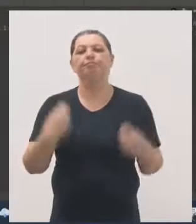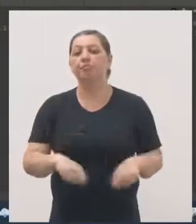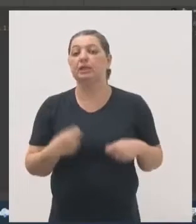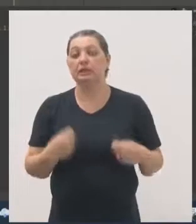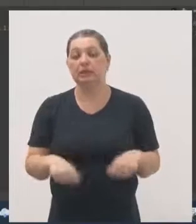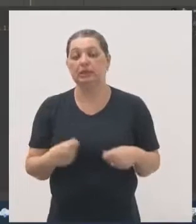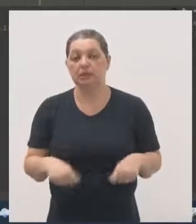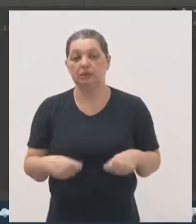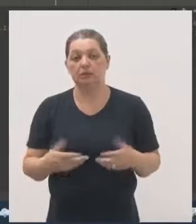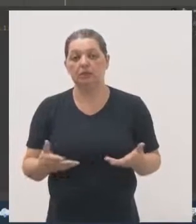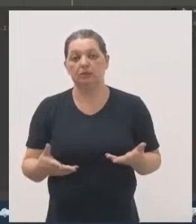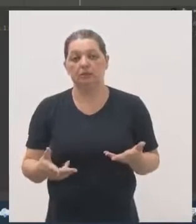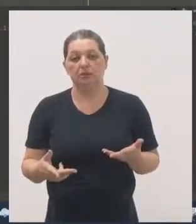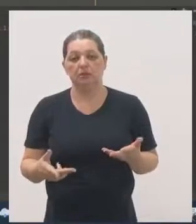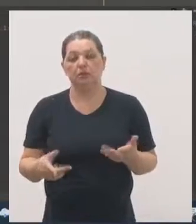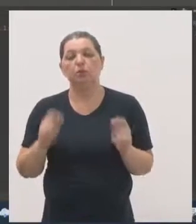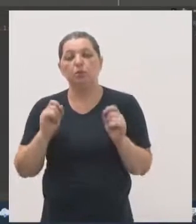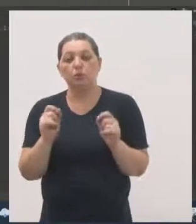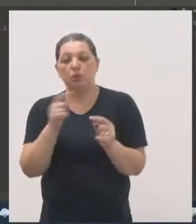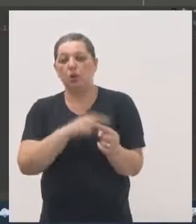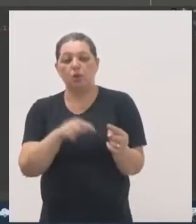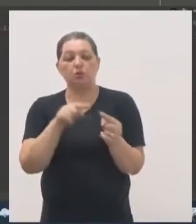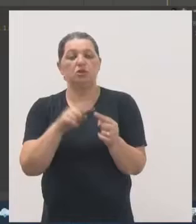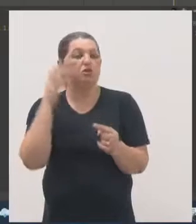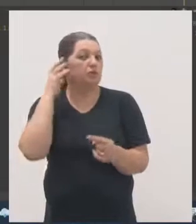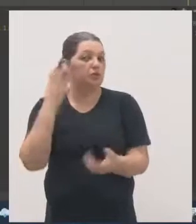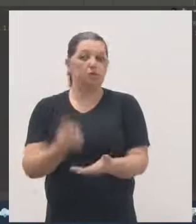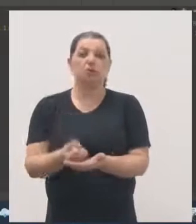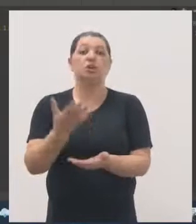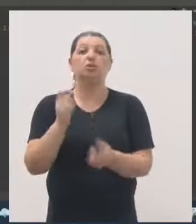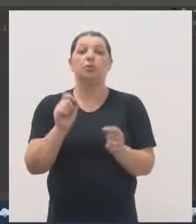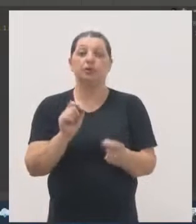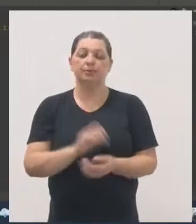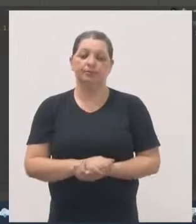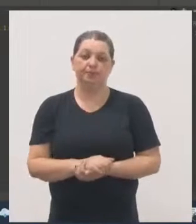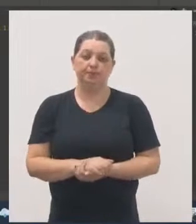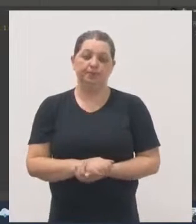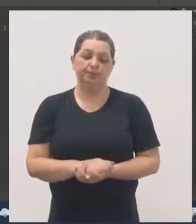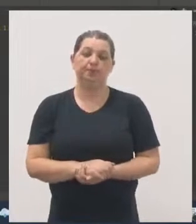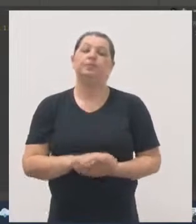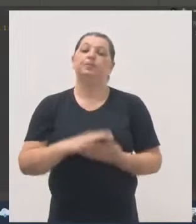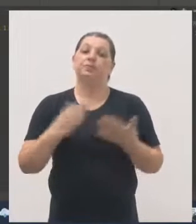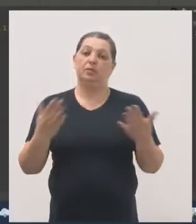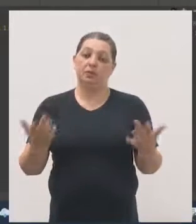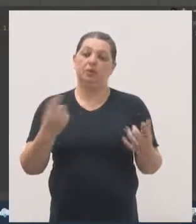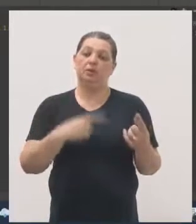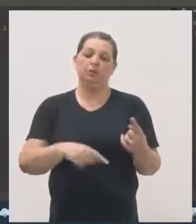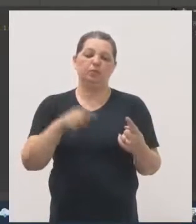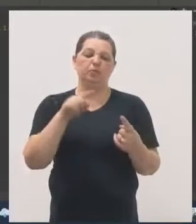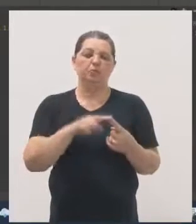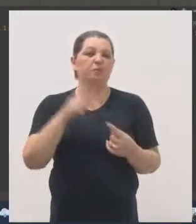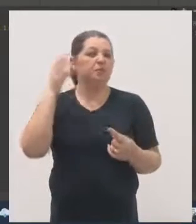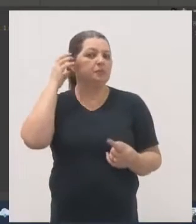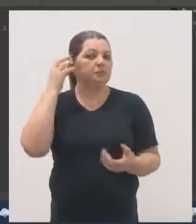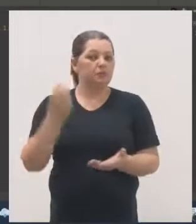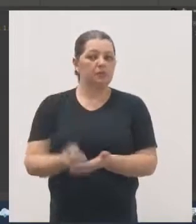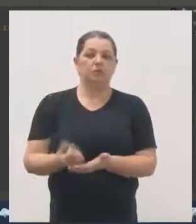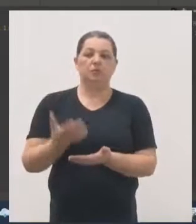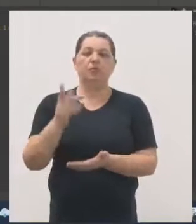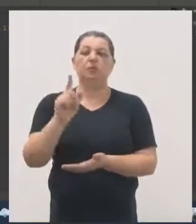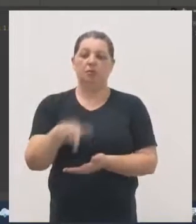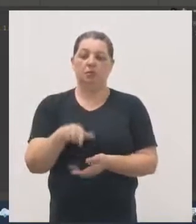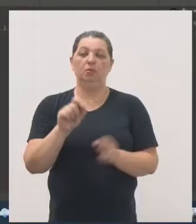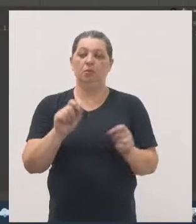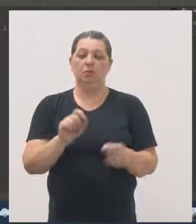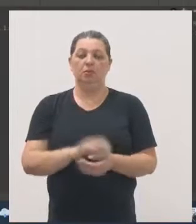seria, qual seria a finalidade do podcast? Então, a finalidade do podcast, né? Na verdade, o